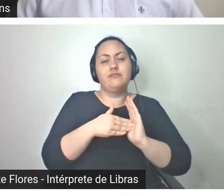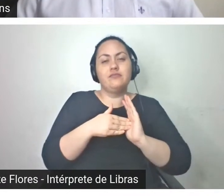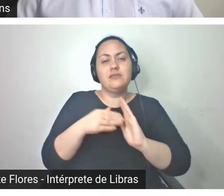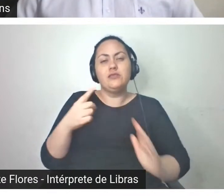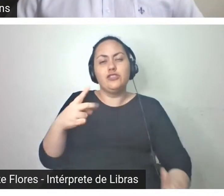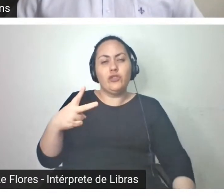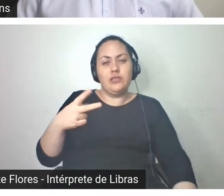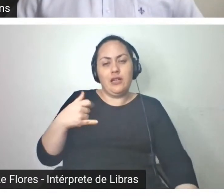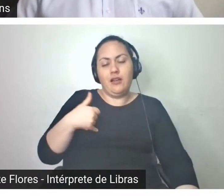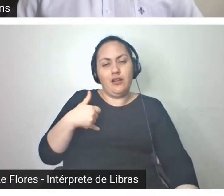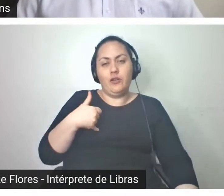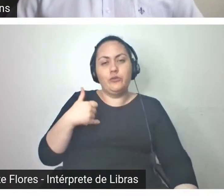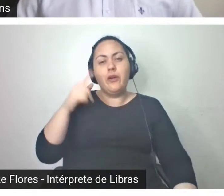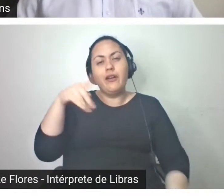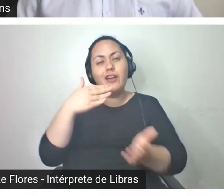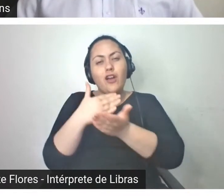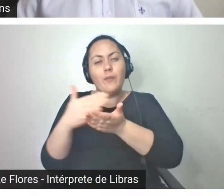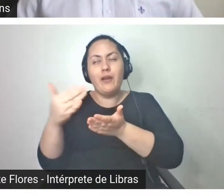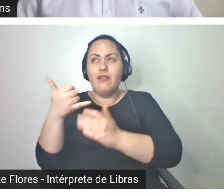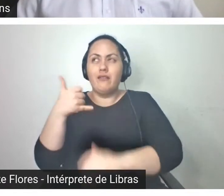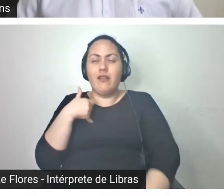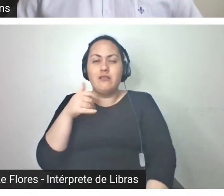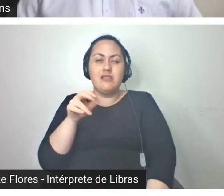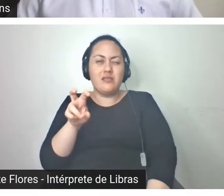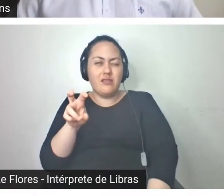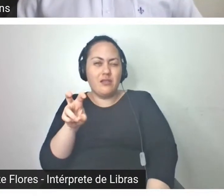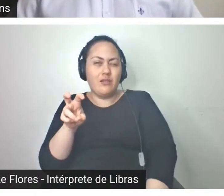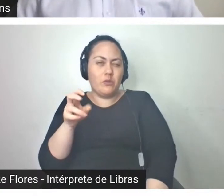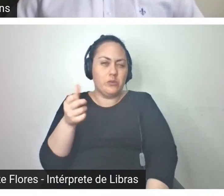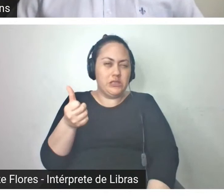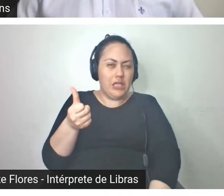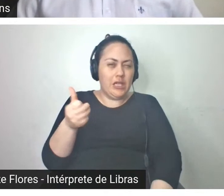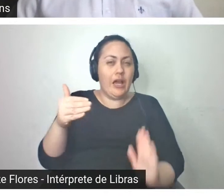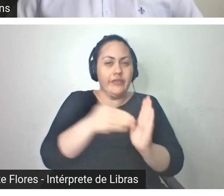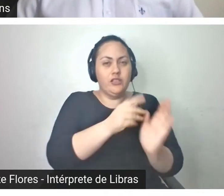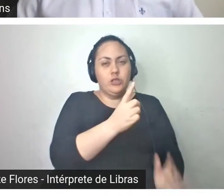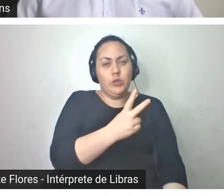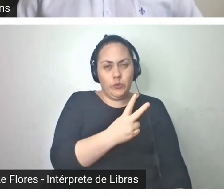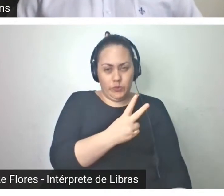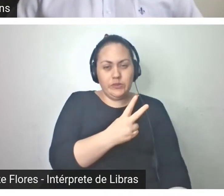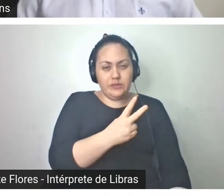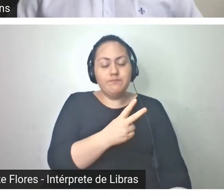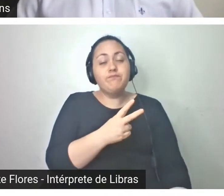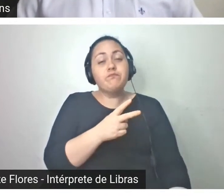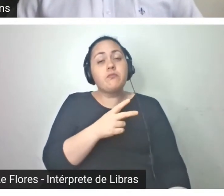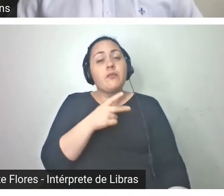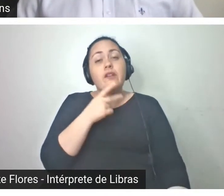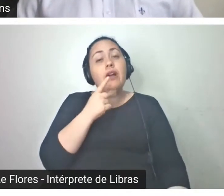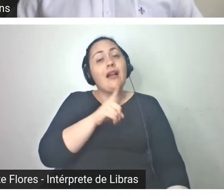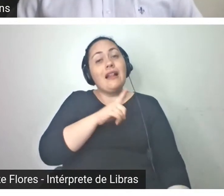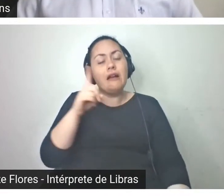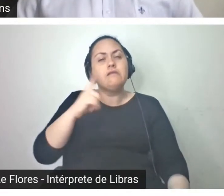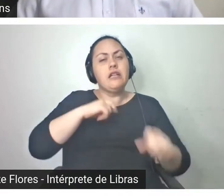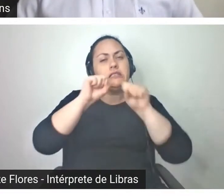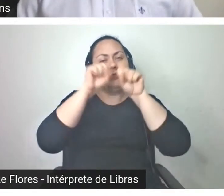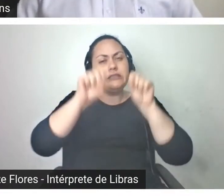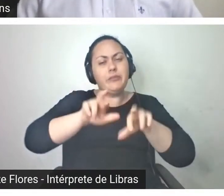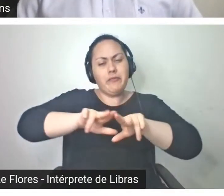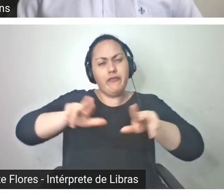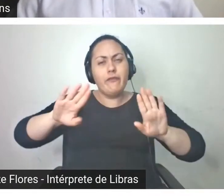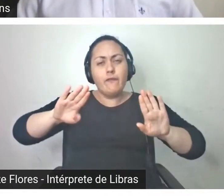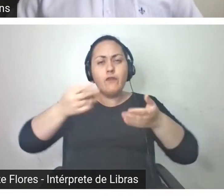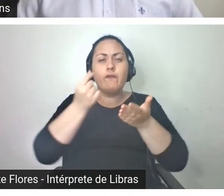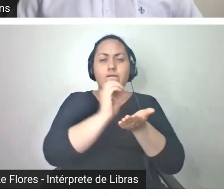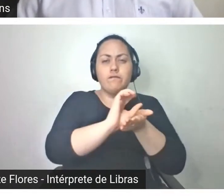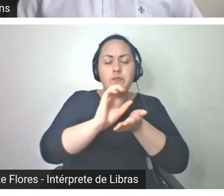geralmente começa com 5 ou 6 anos. Então, ele diz que aí você tem vários sistemas de financiamento que variam